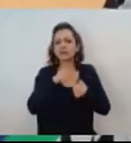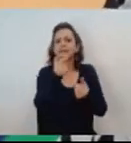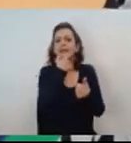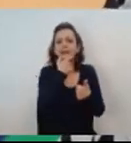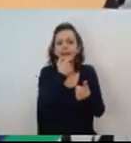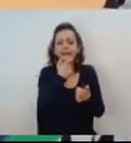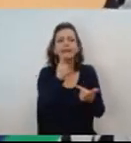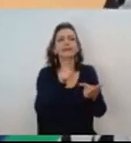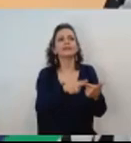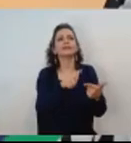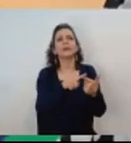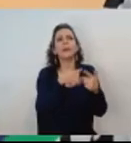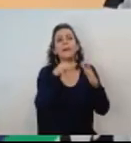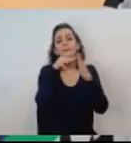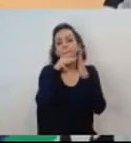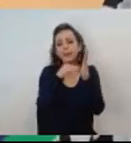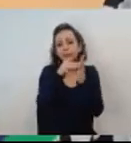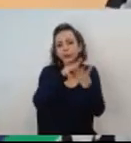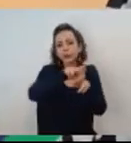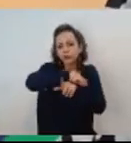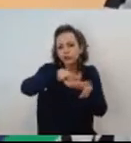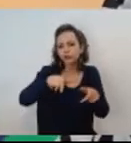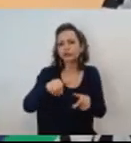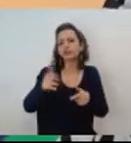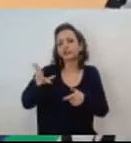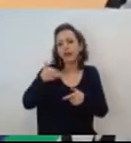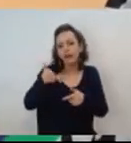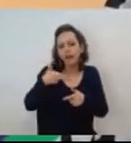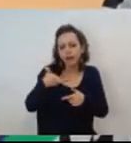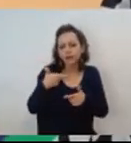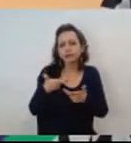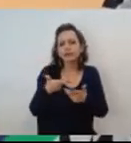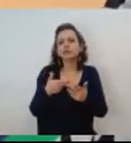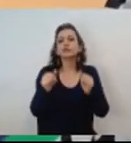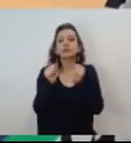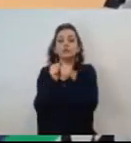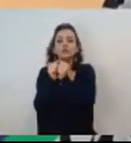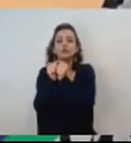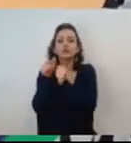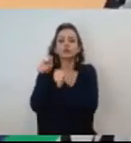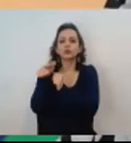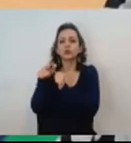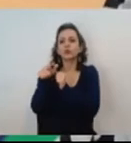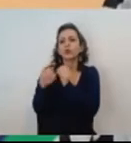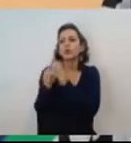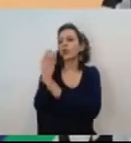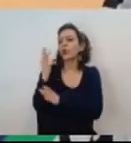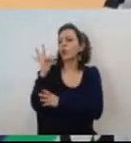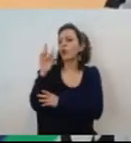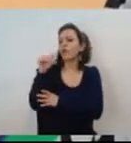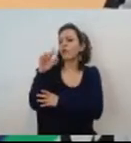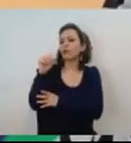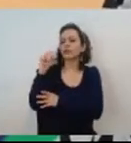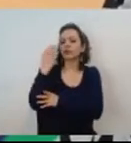metodologias ágeis junto à Fundação Dom Cabral a tanta tanta tanta